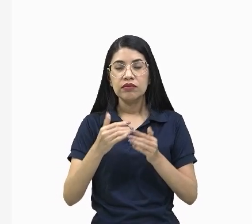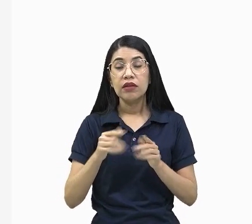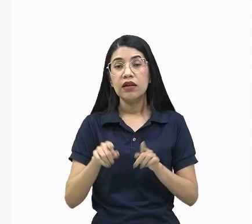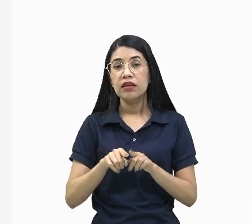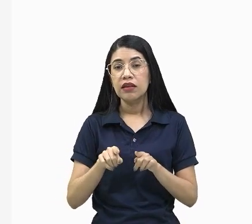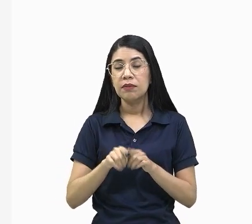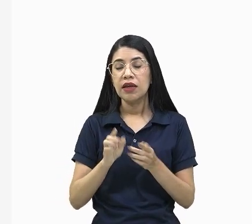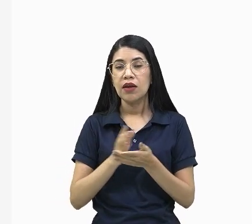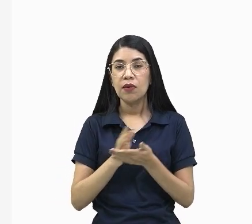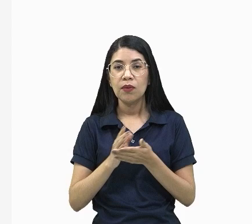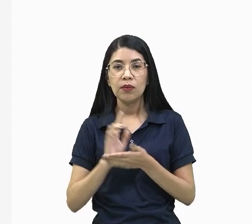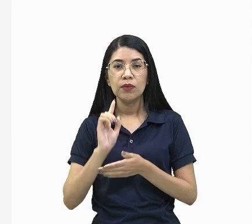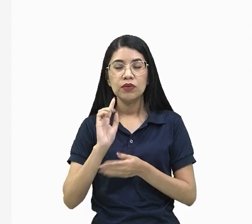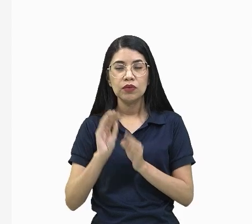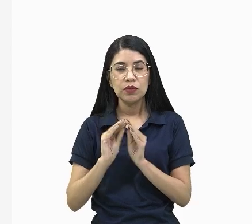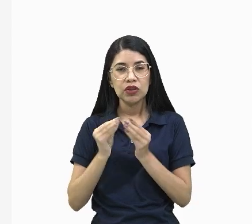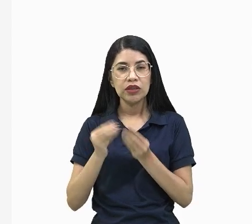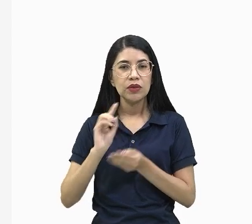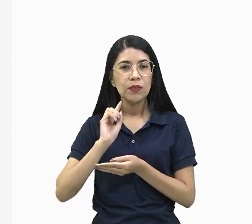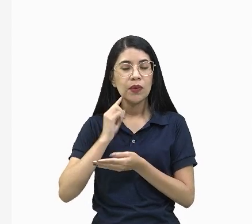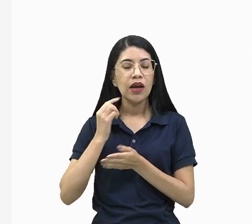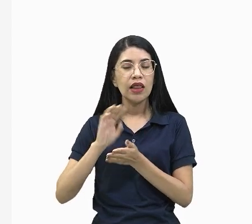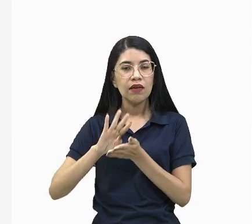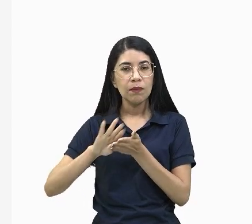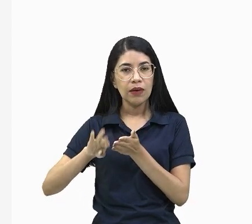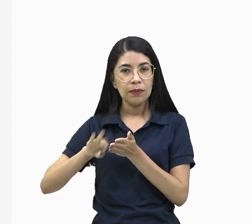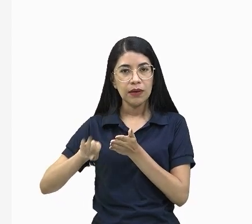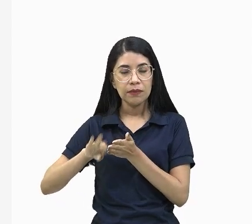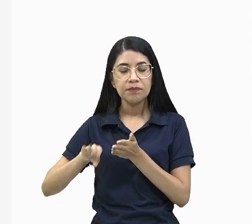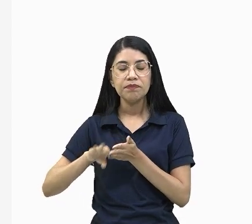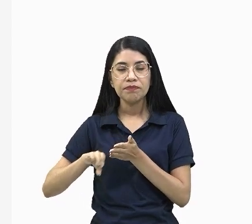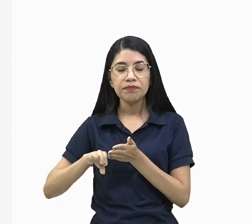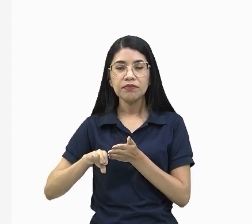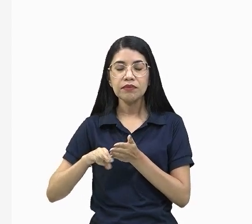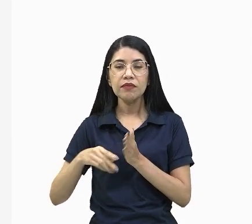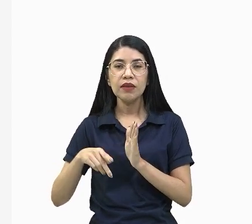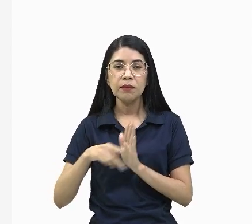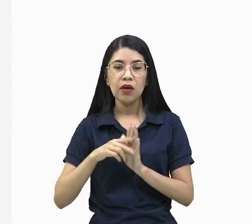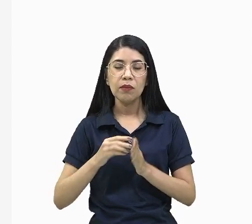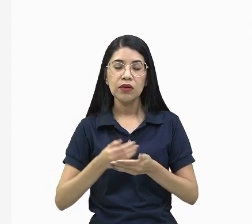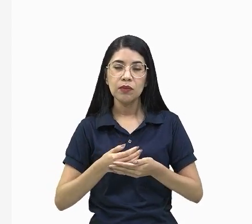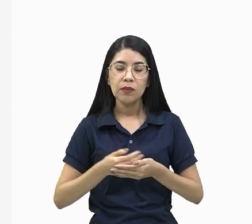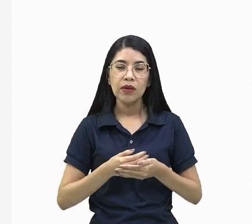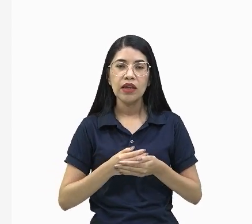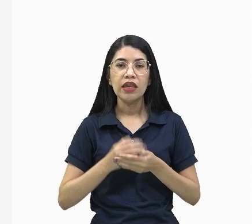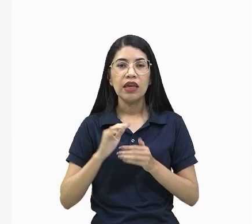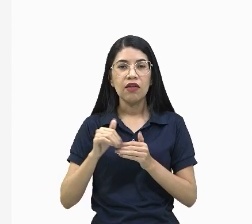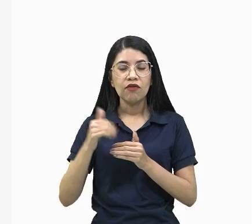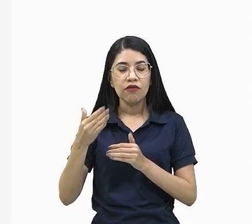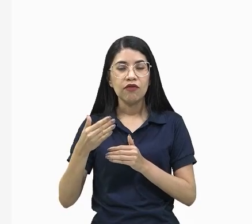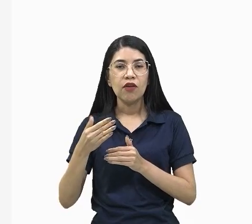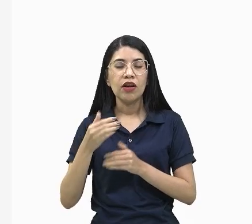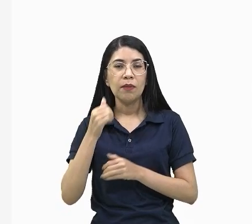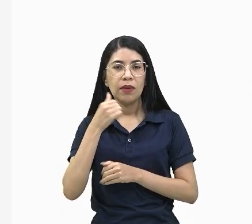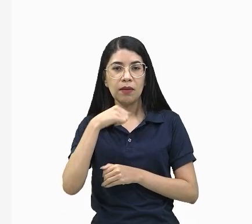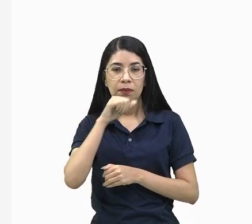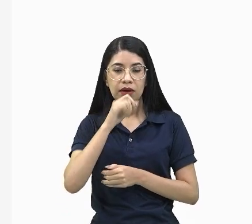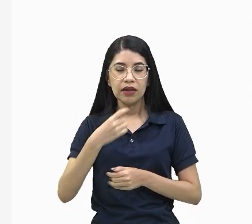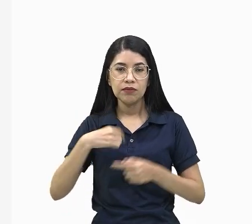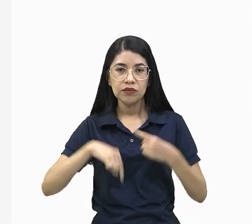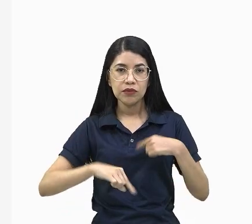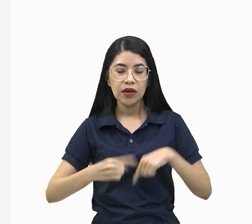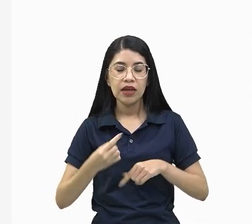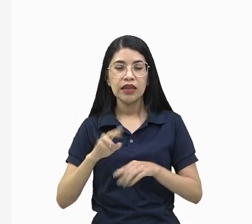esses resíduos vão ser eliminados da circulação fetal, vão ser então enviados para a circulação materna e